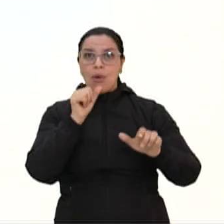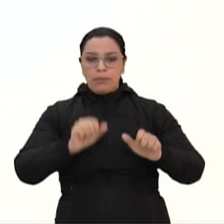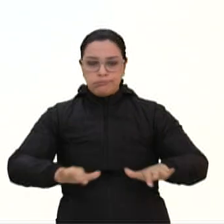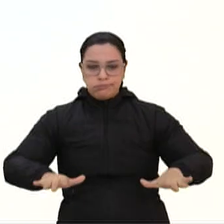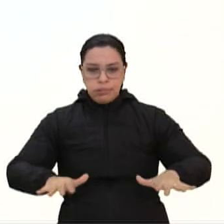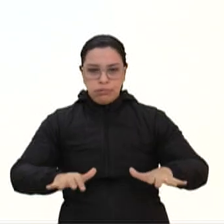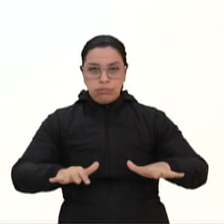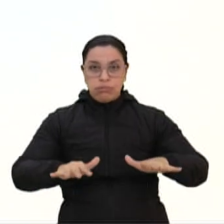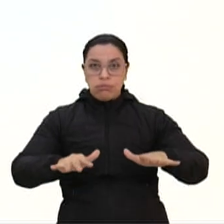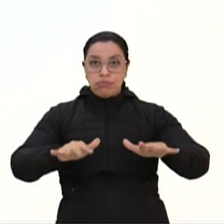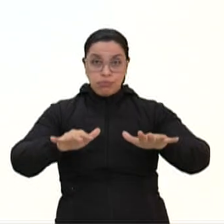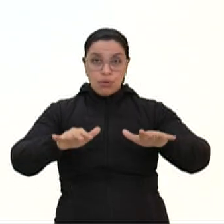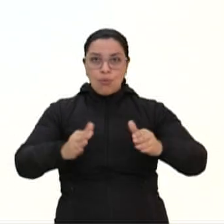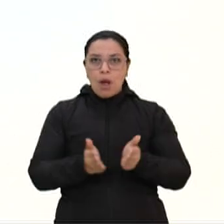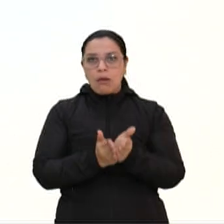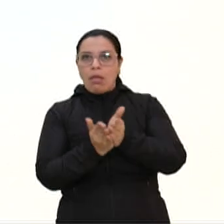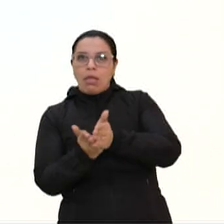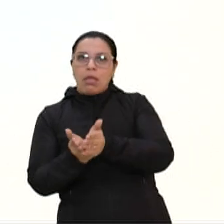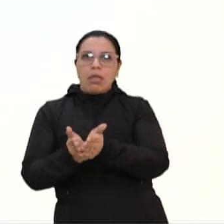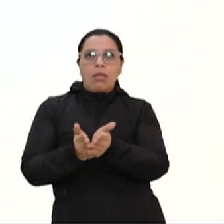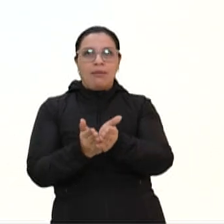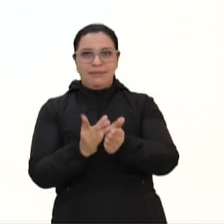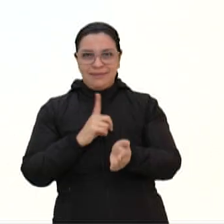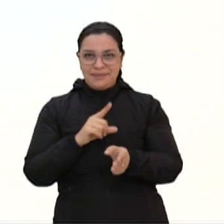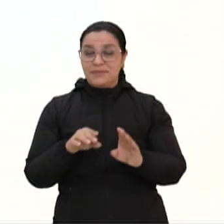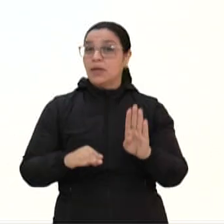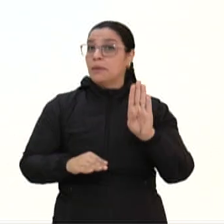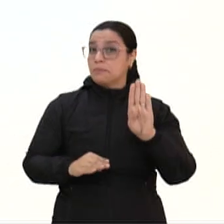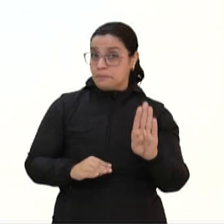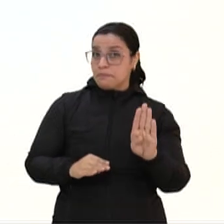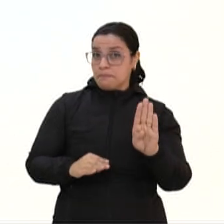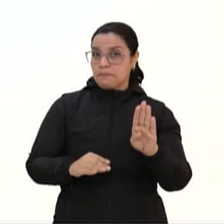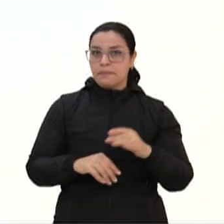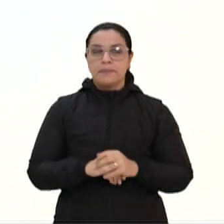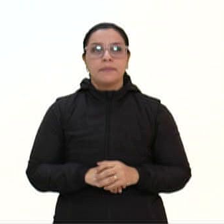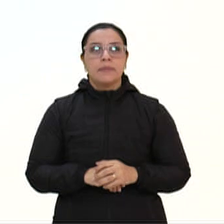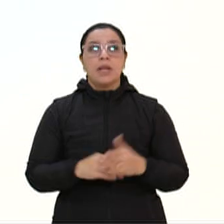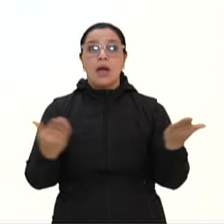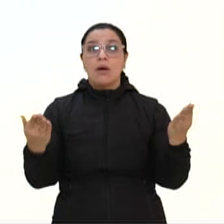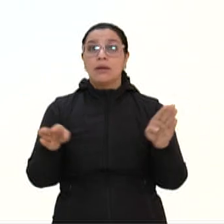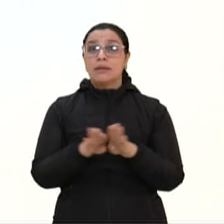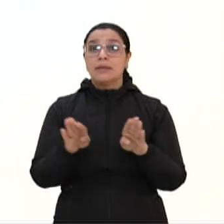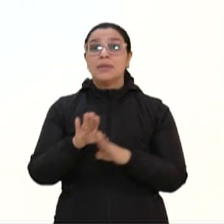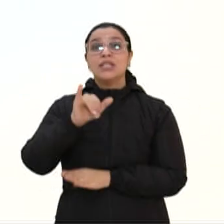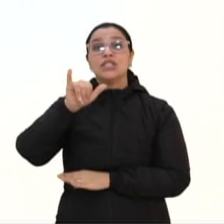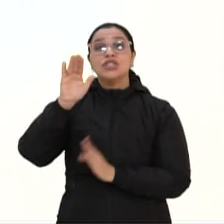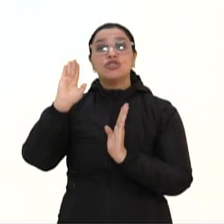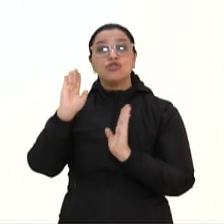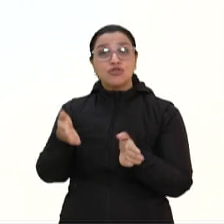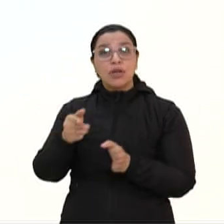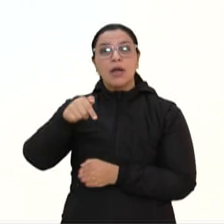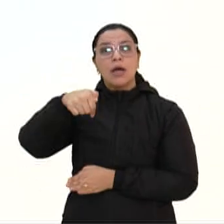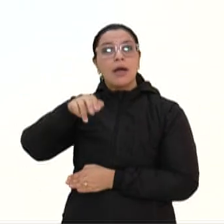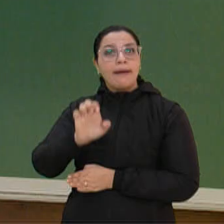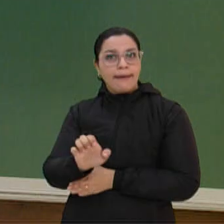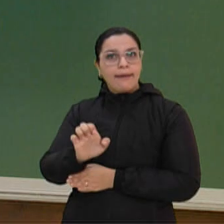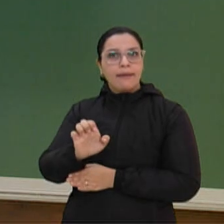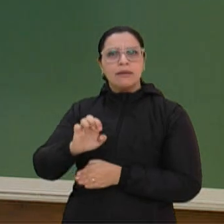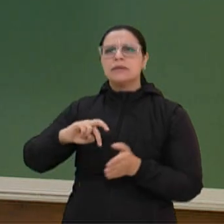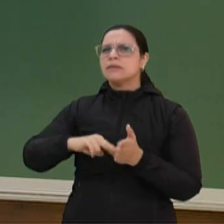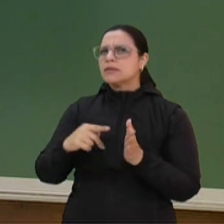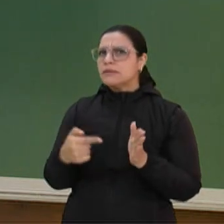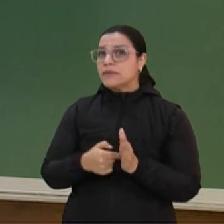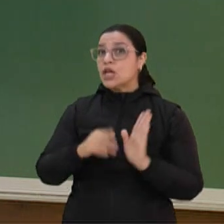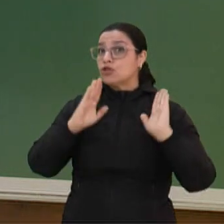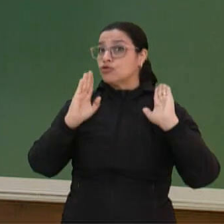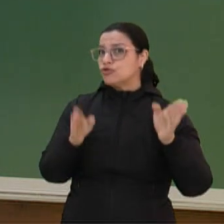barco desestabilizava. Letra B, temos a conjunção já que. O